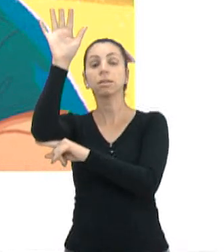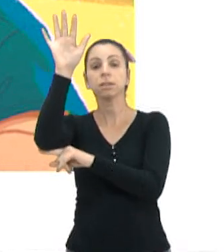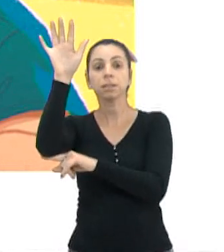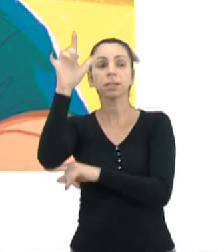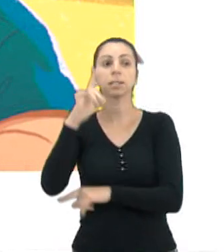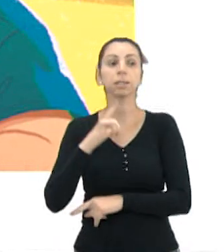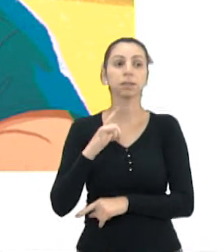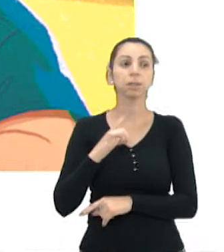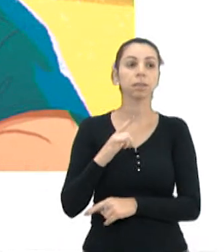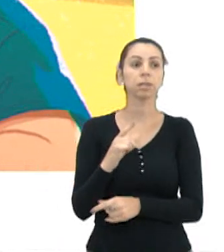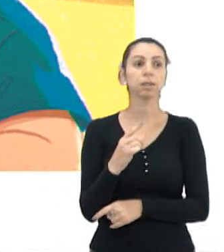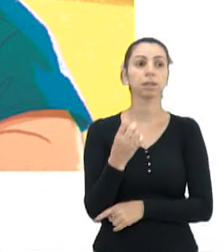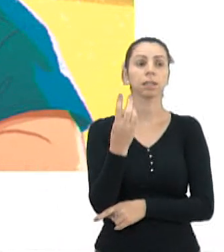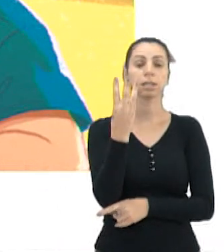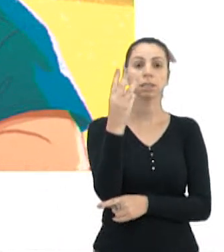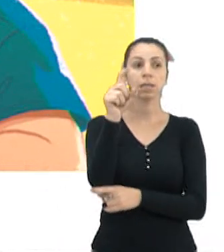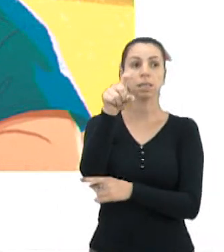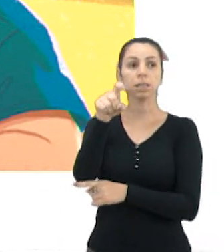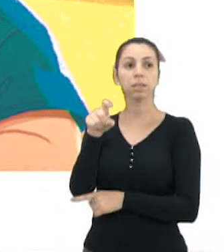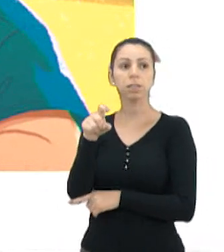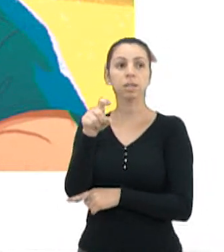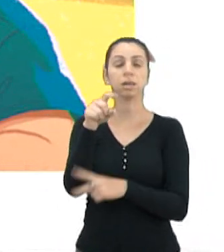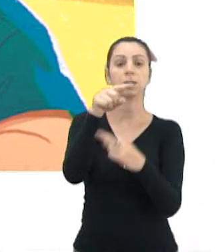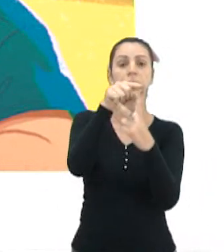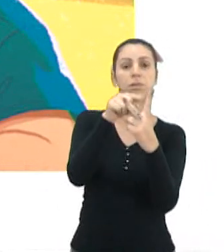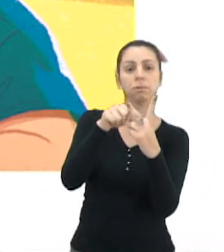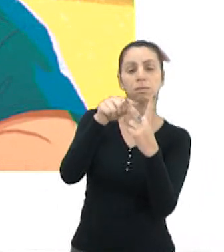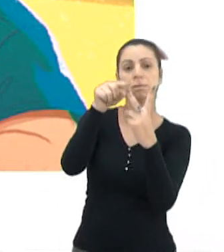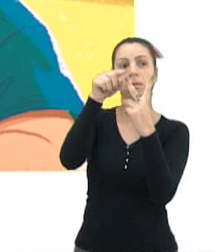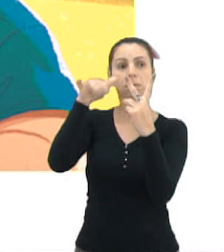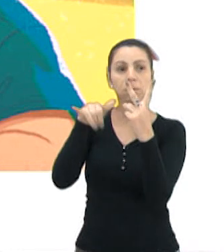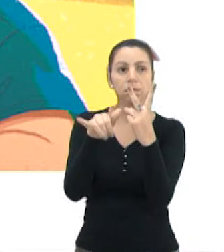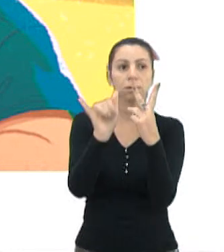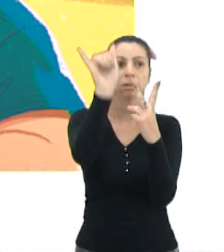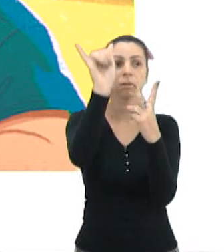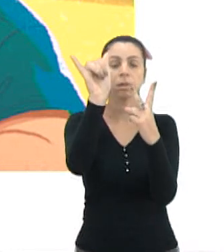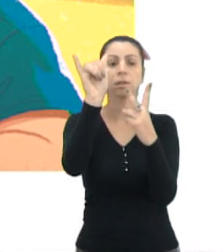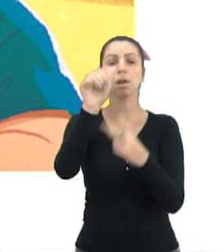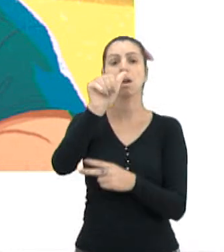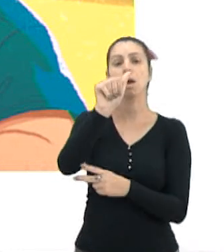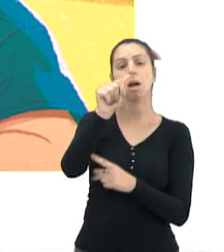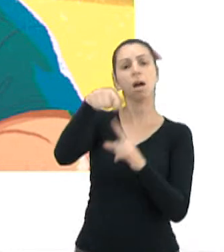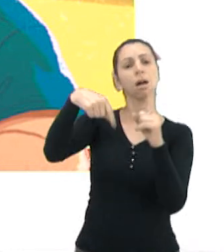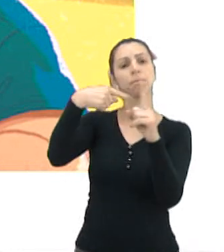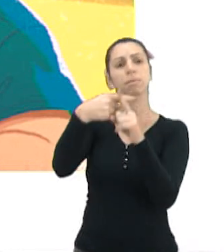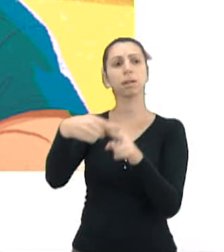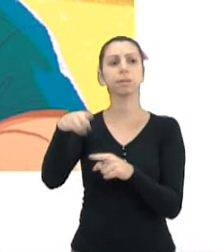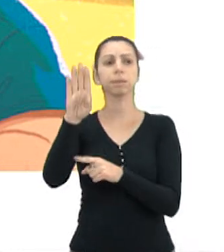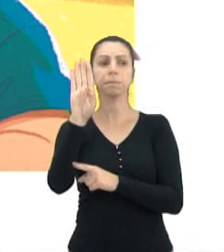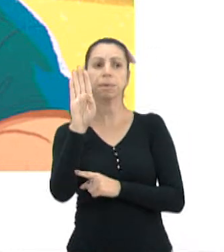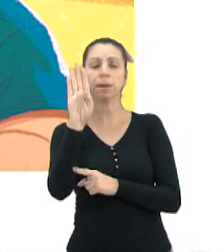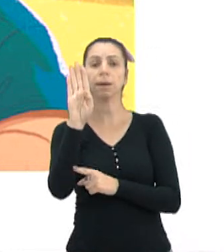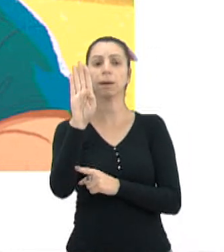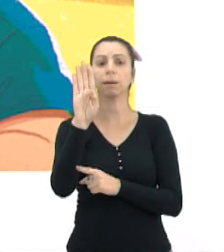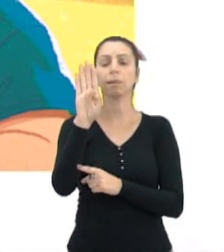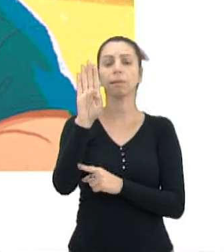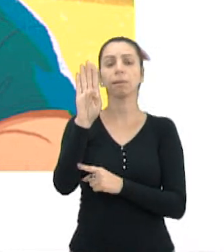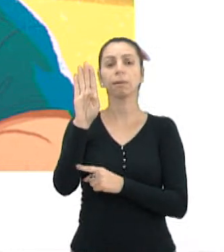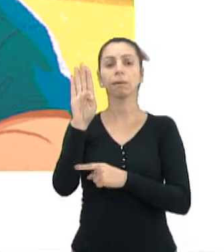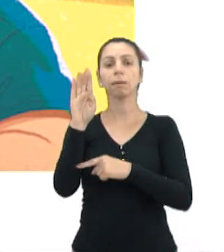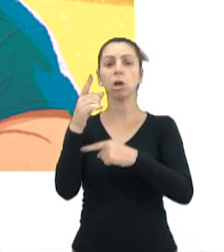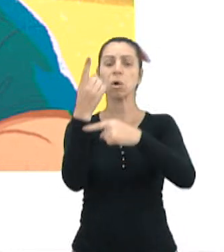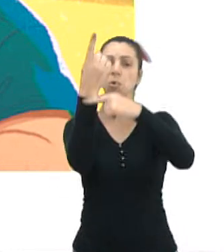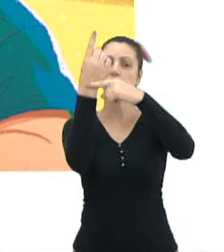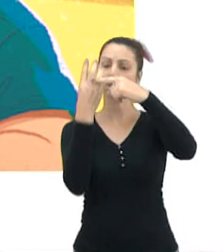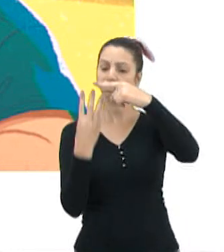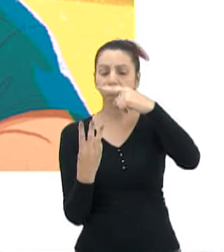sobre 3. O que está acontecendo? Ele está trabalhando com letras. Foi o que nós acabamos de fazer aqui, né?